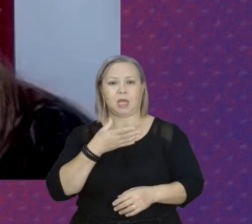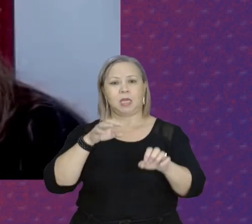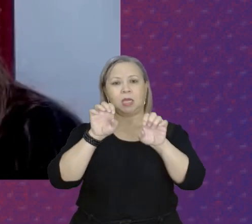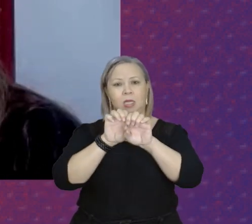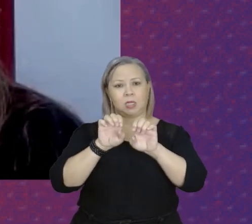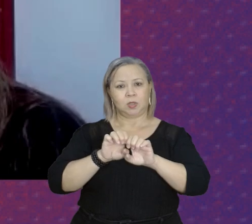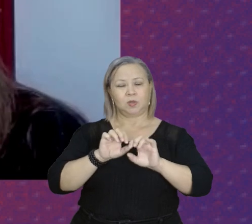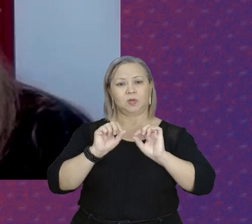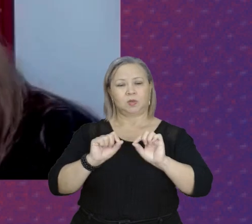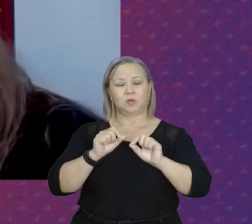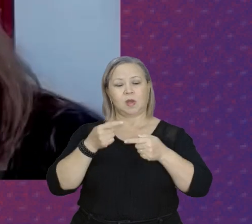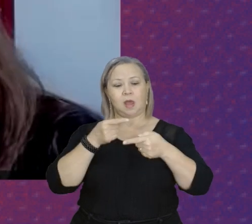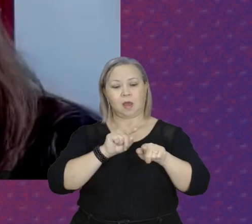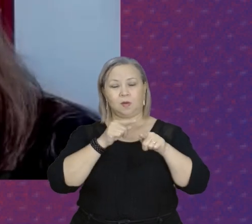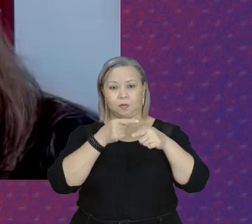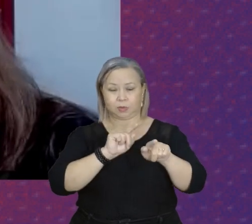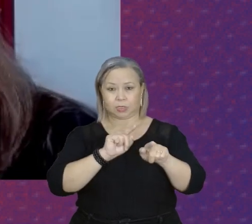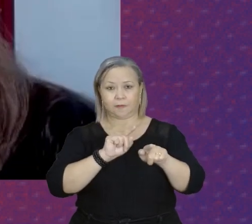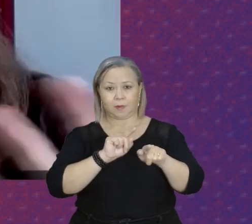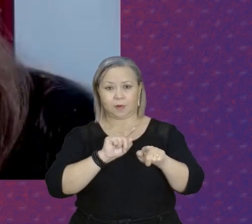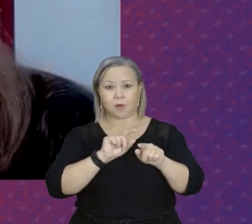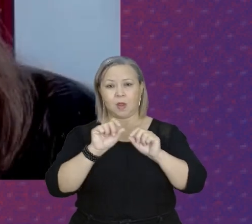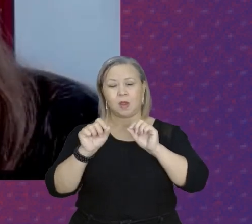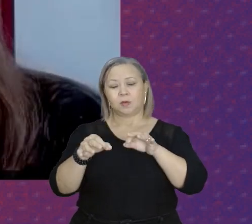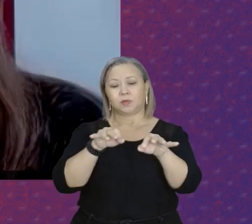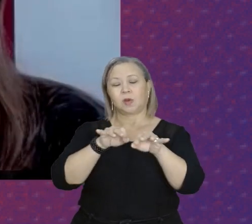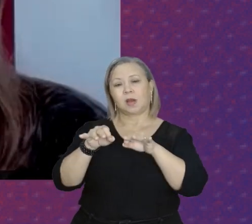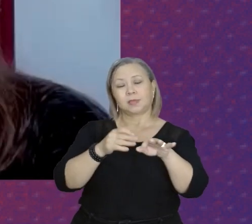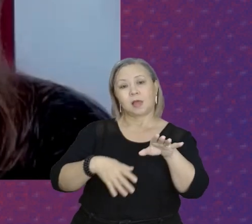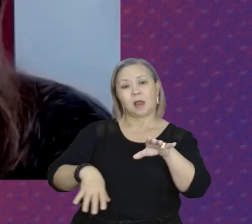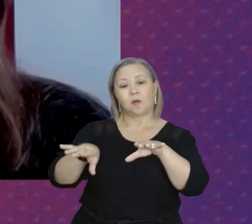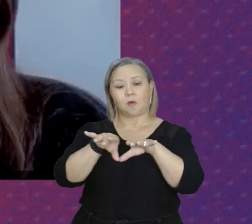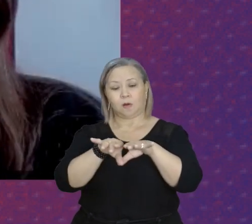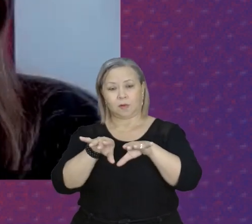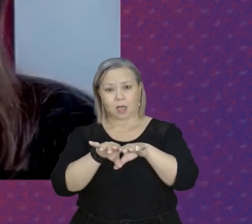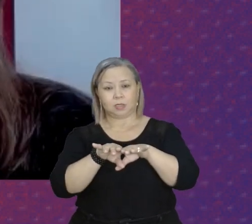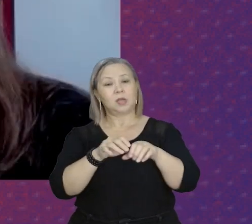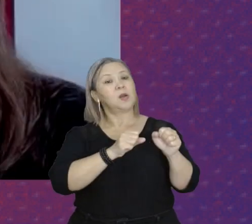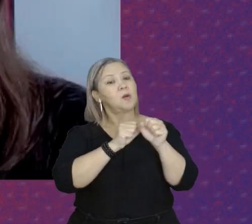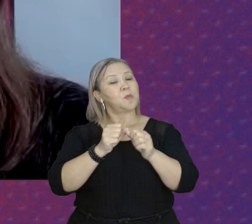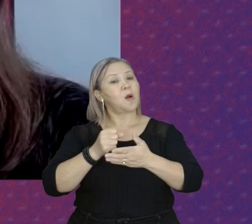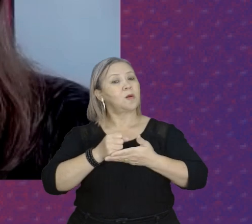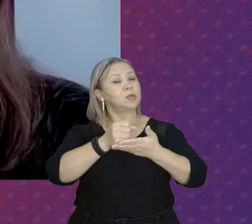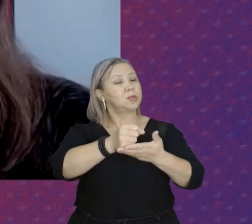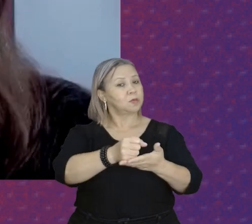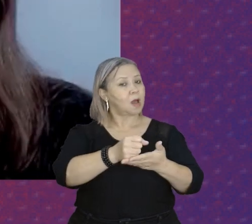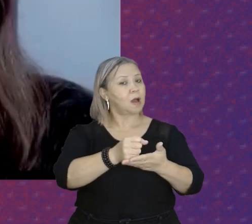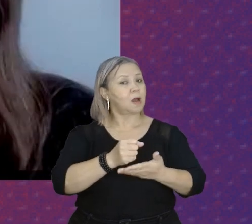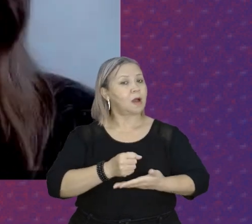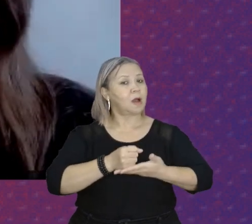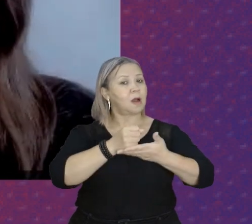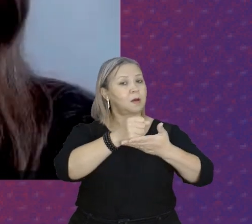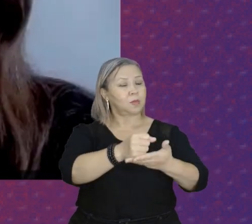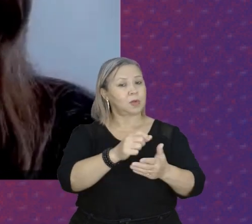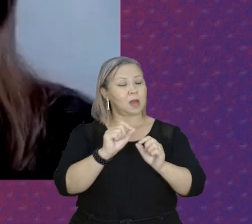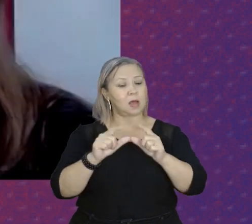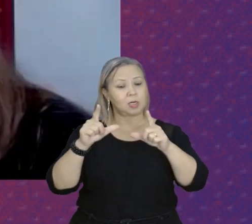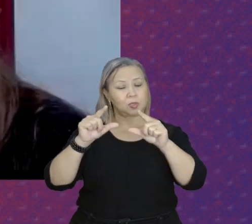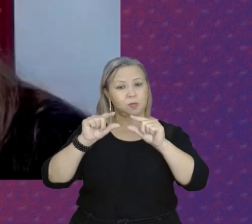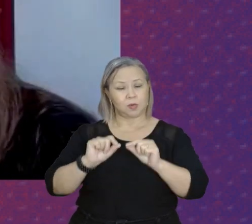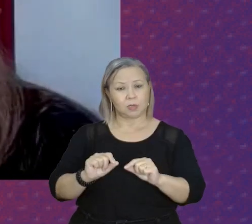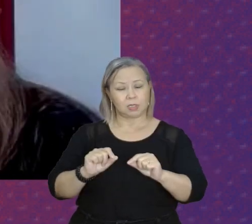estruturadas com esse desafio de construir igualdade, elas podem contribuir para a redução e erradicação